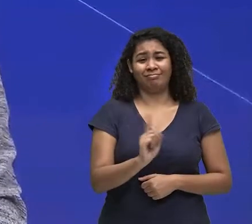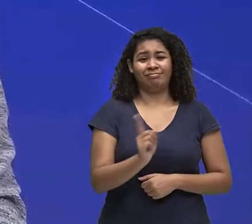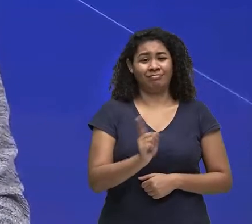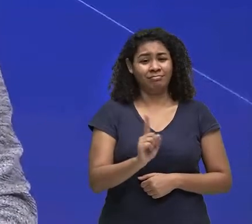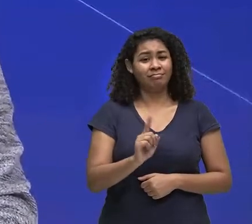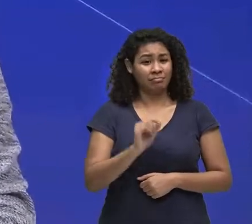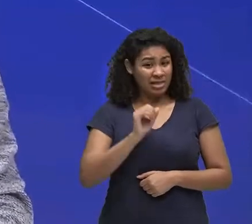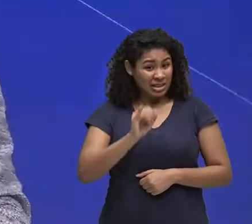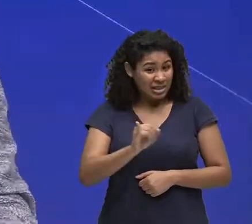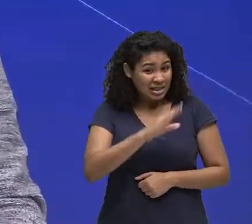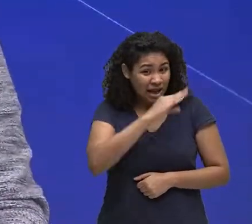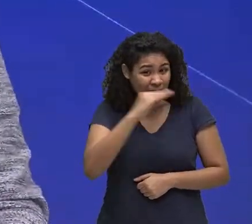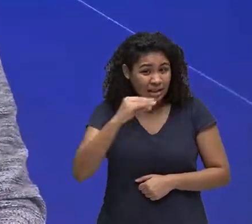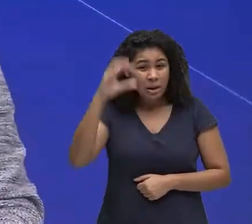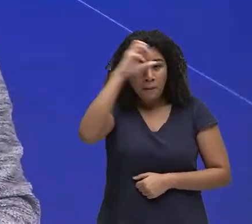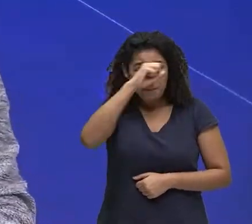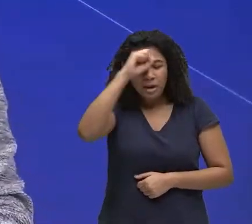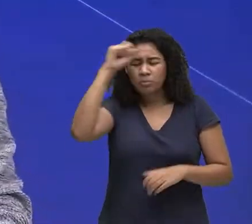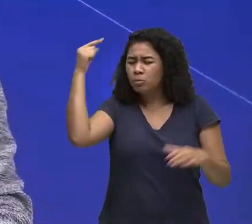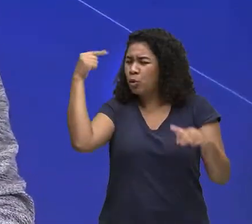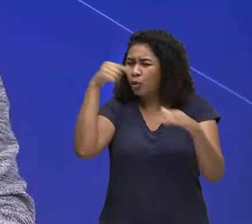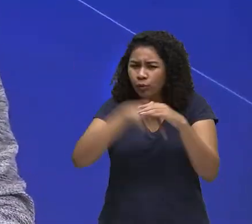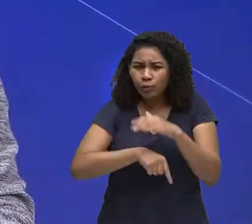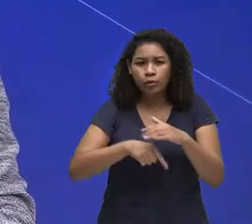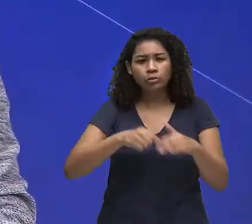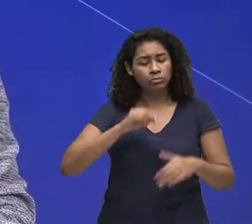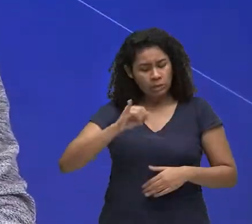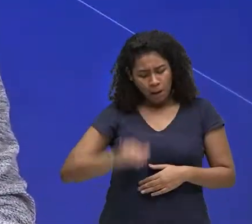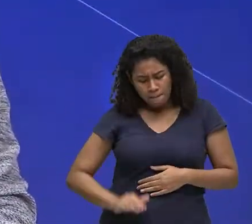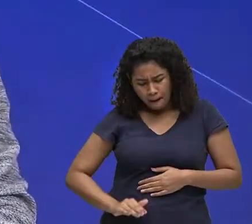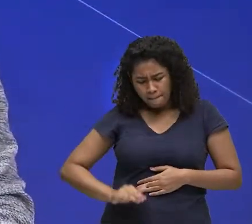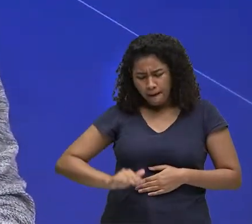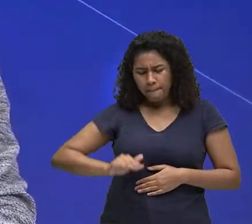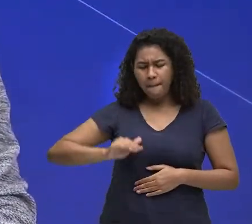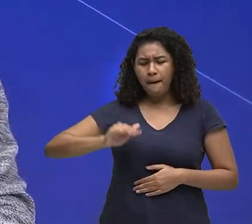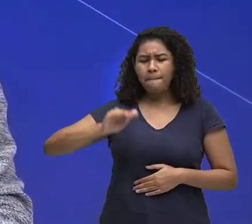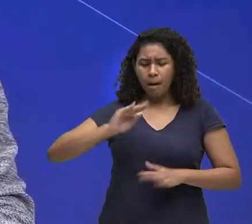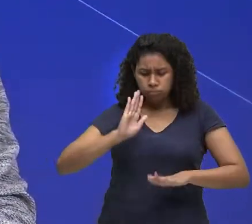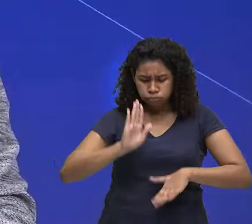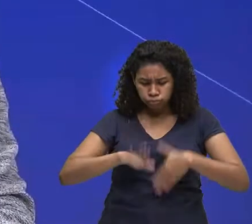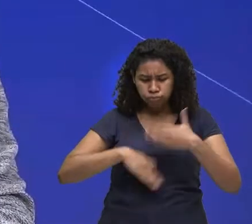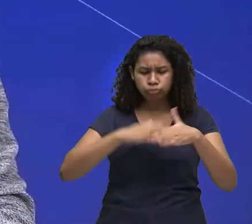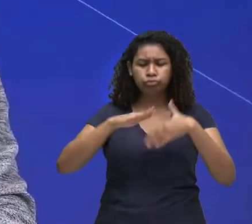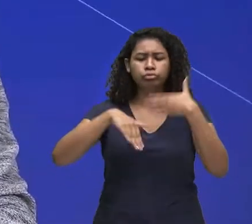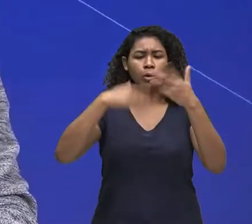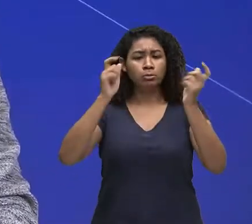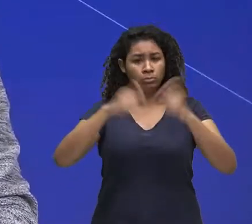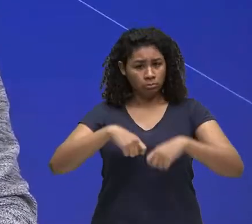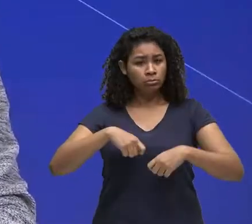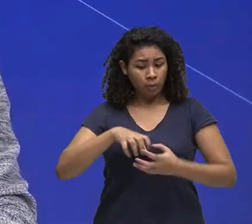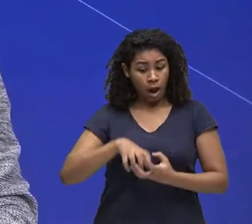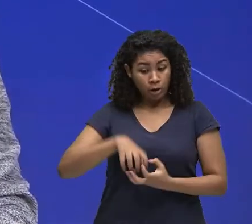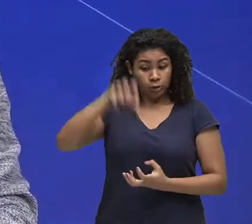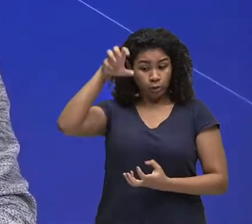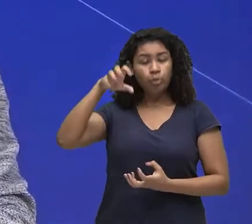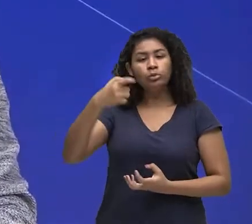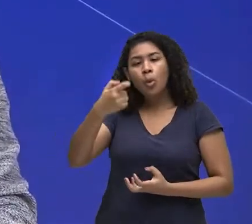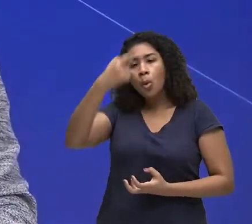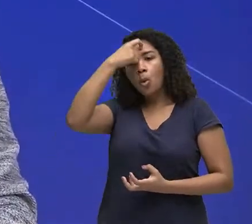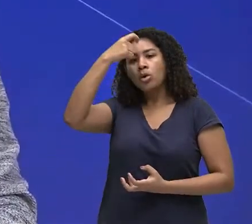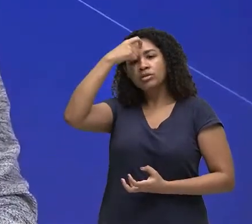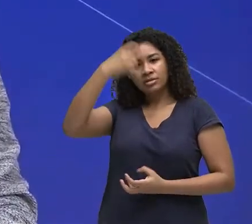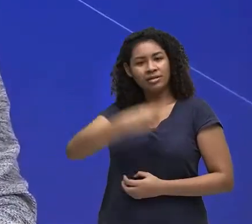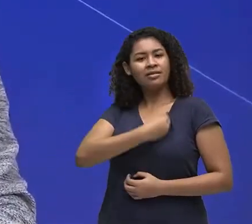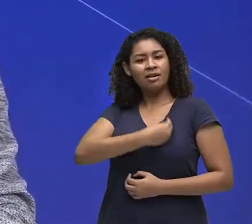bem assimilado pela criança desde cedo, se ela compreender muito bem, são processos que vão se reproduzir na vida adulta também, né? Então,